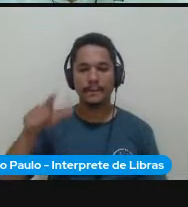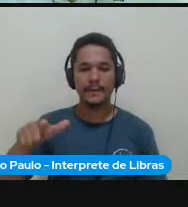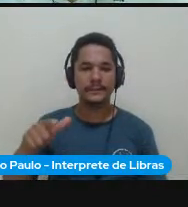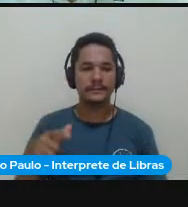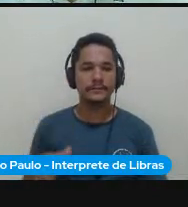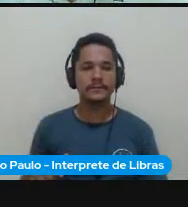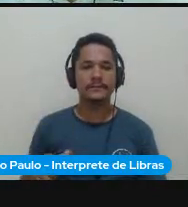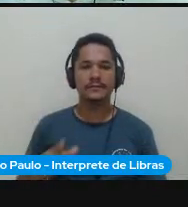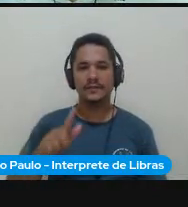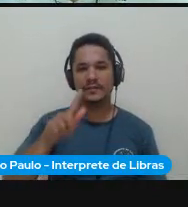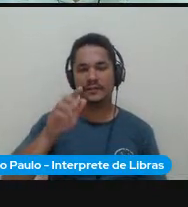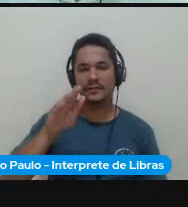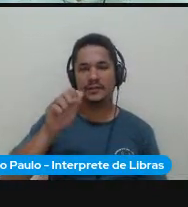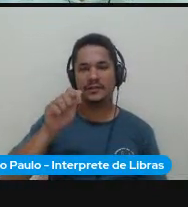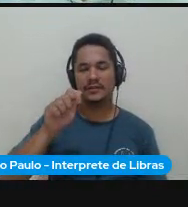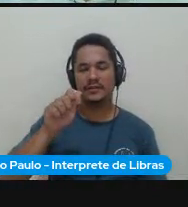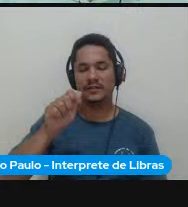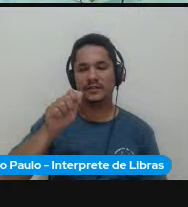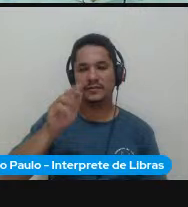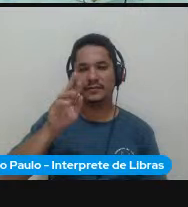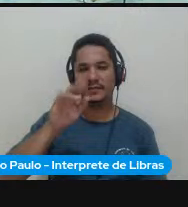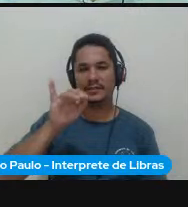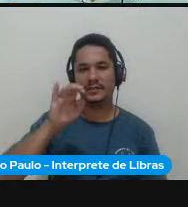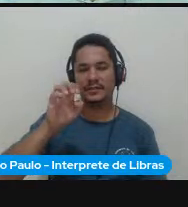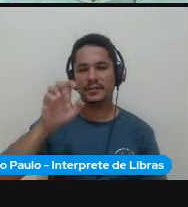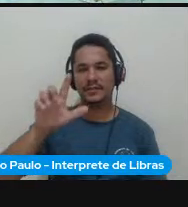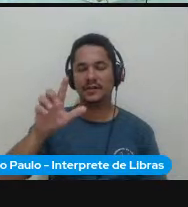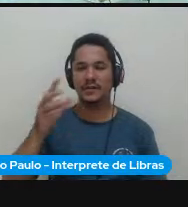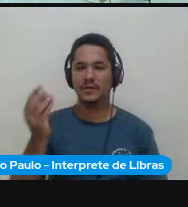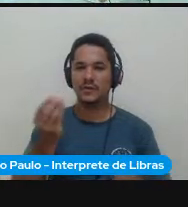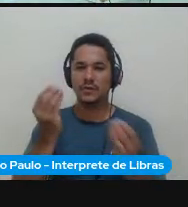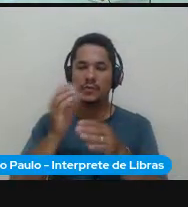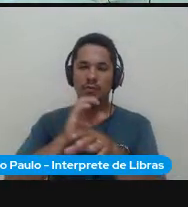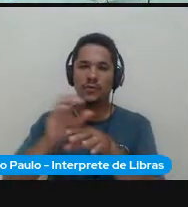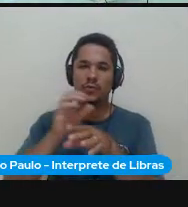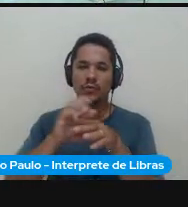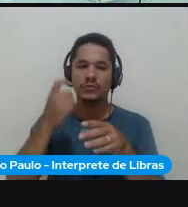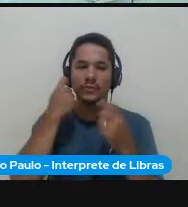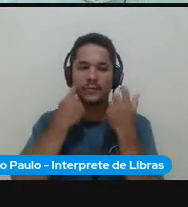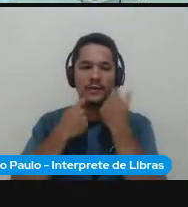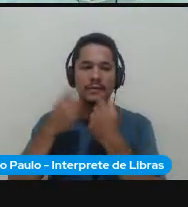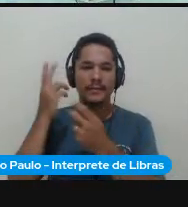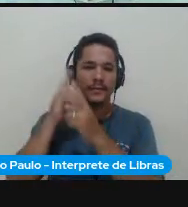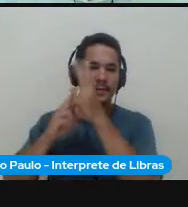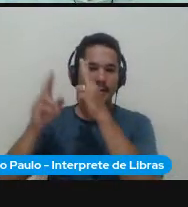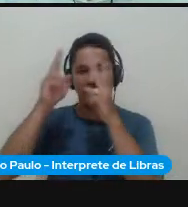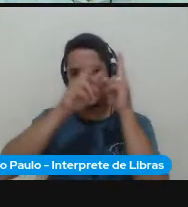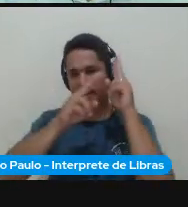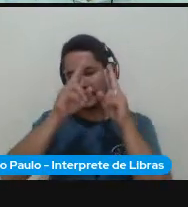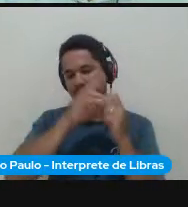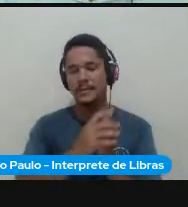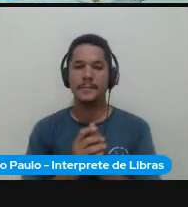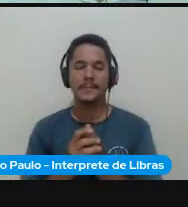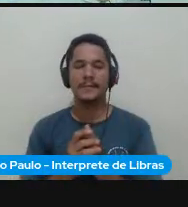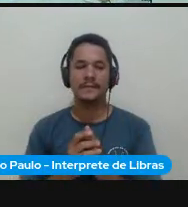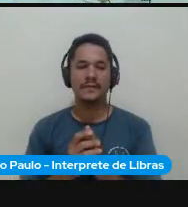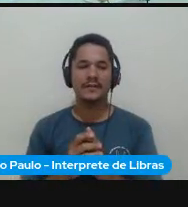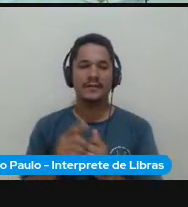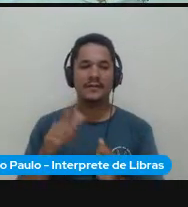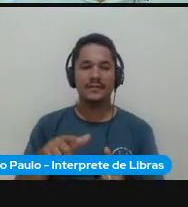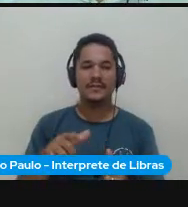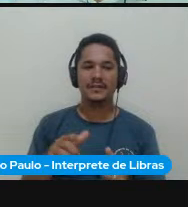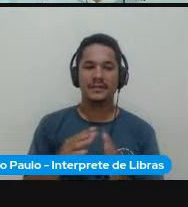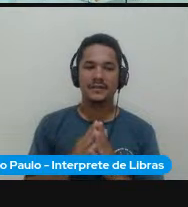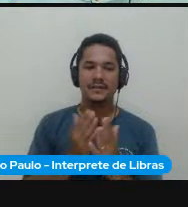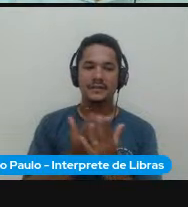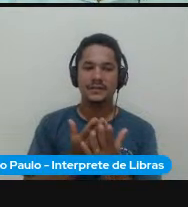O Gabriel da Cônego pergunta como está no curso de barbearia. O Alexandre da Escola da Barbearia Branca de Neve, do